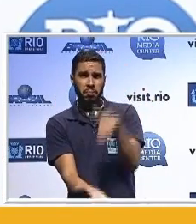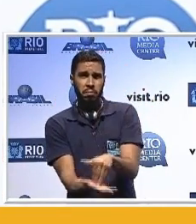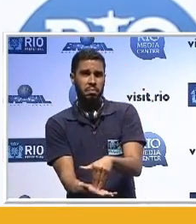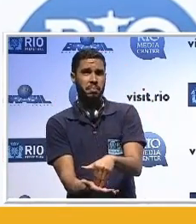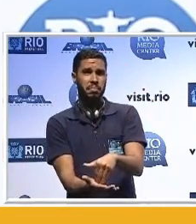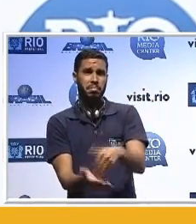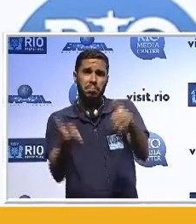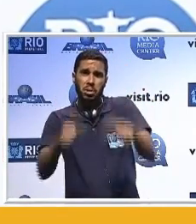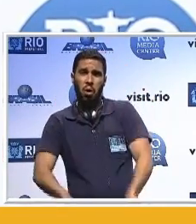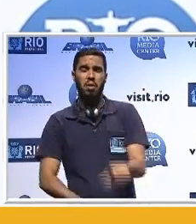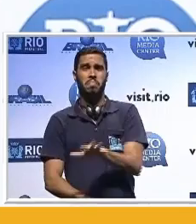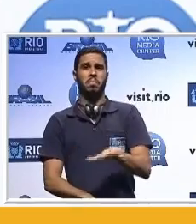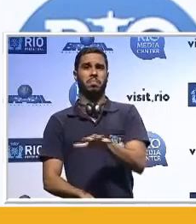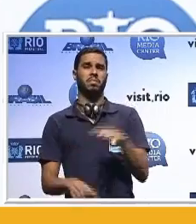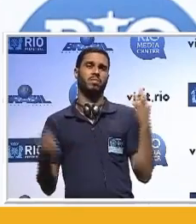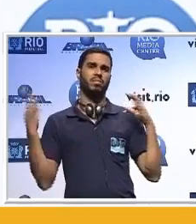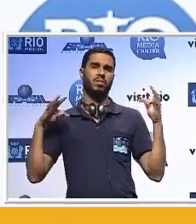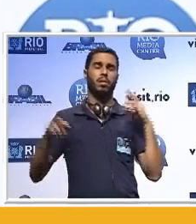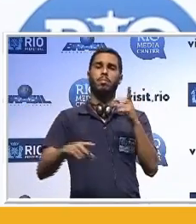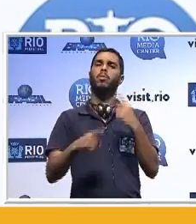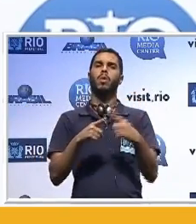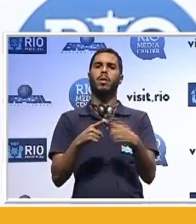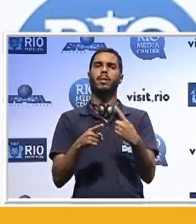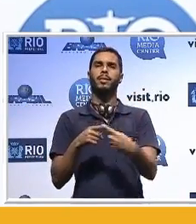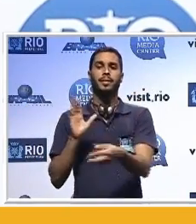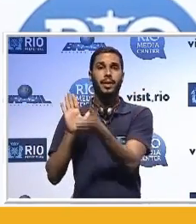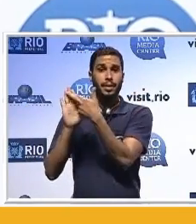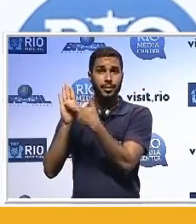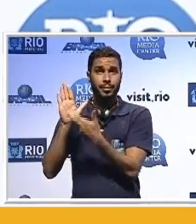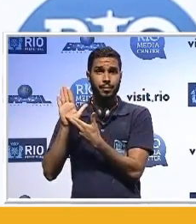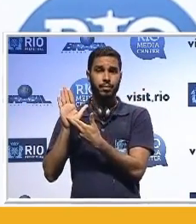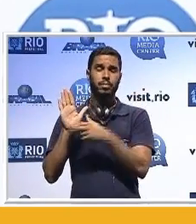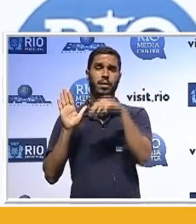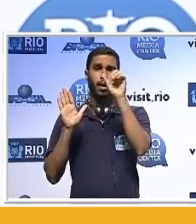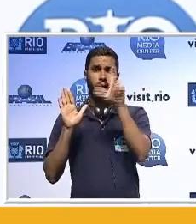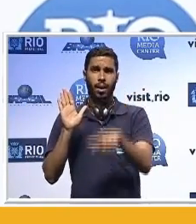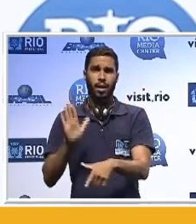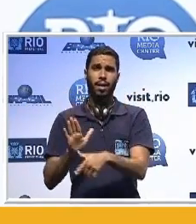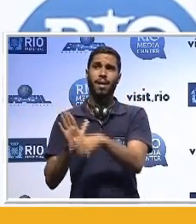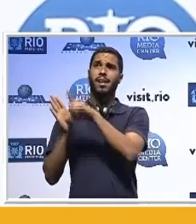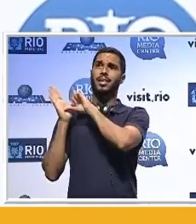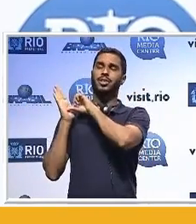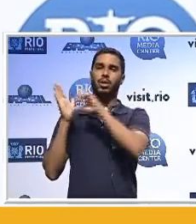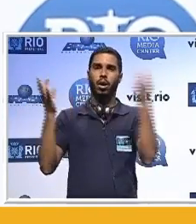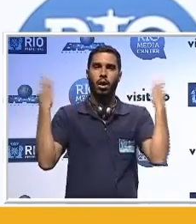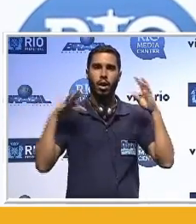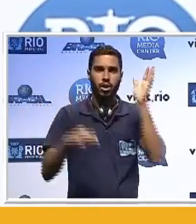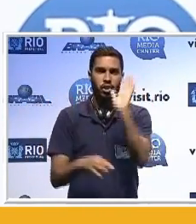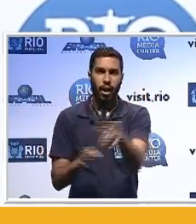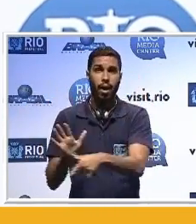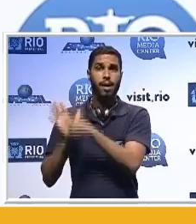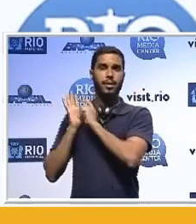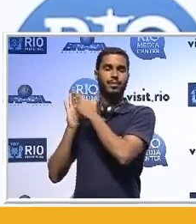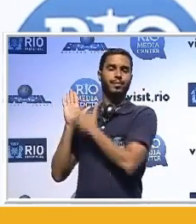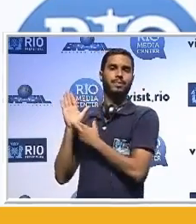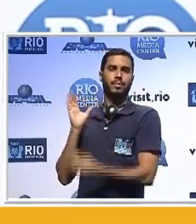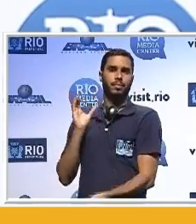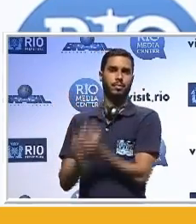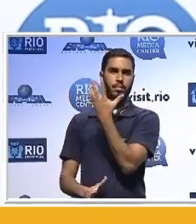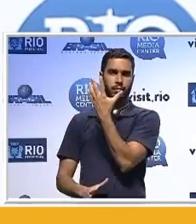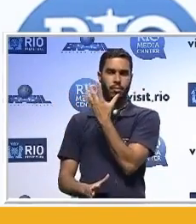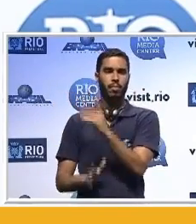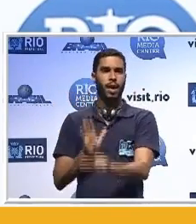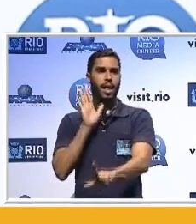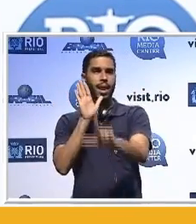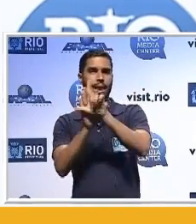quê? Porque as regulamentações nossas vêm de antes da existência do próprio turismo. Então, por exemplo, as nossas leis